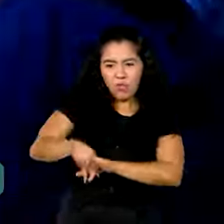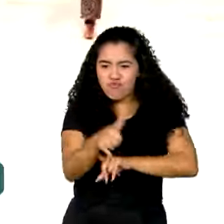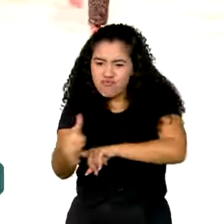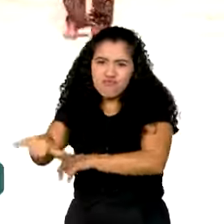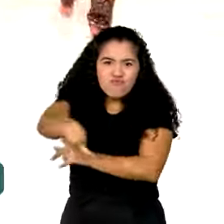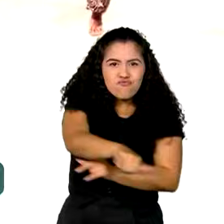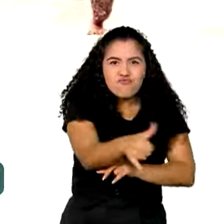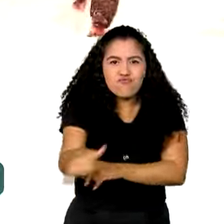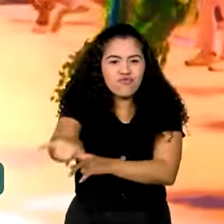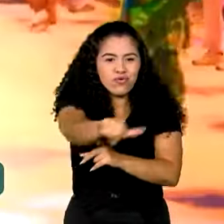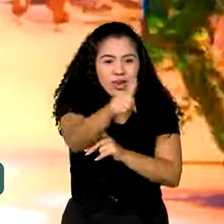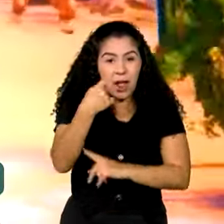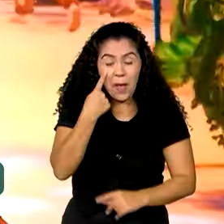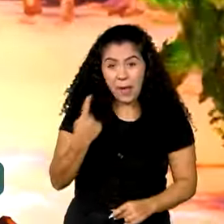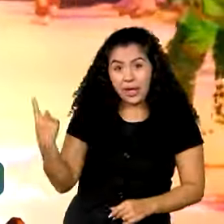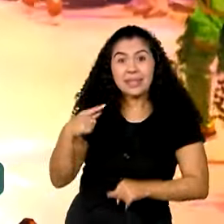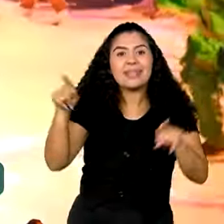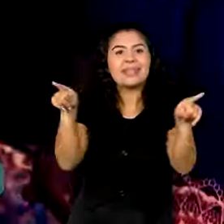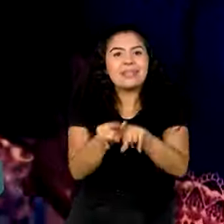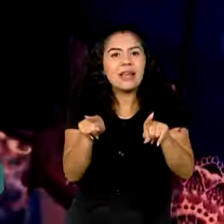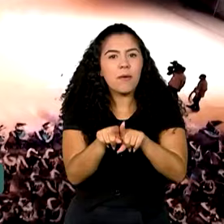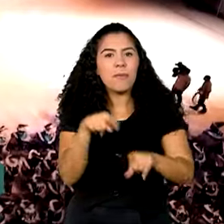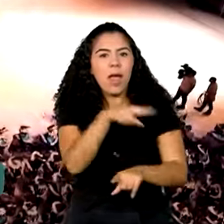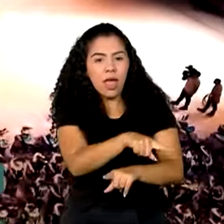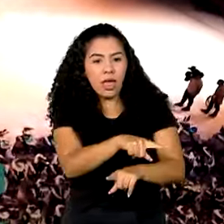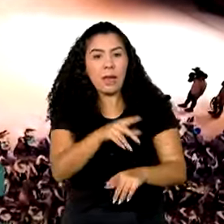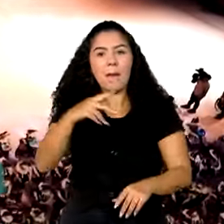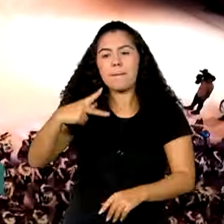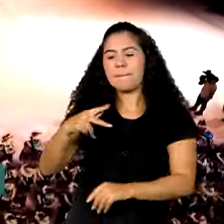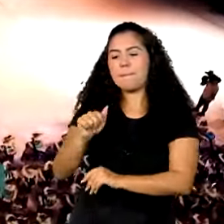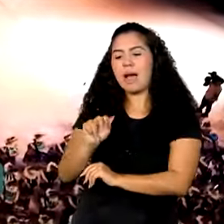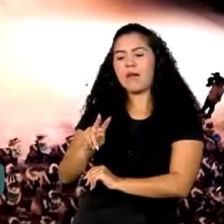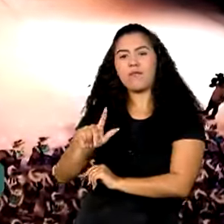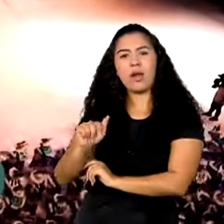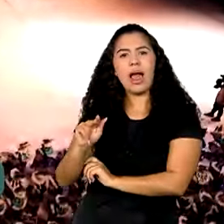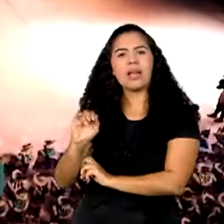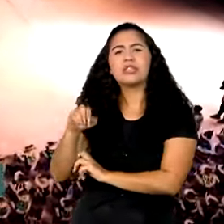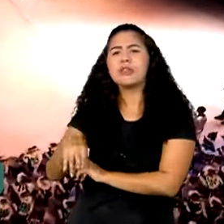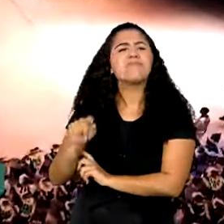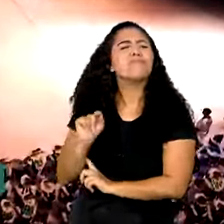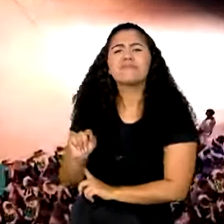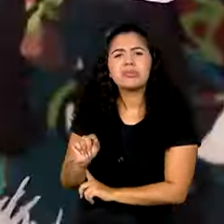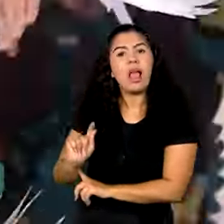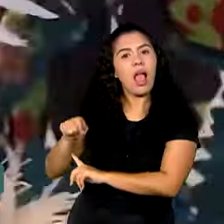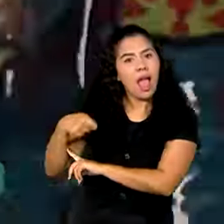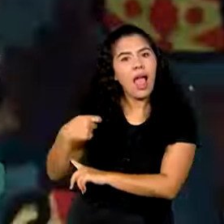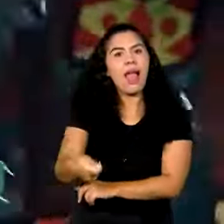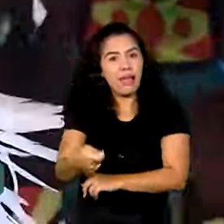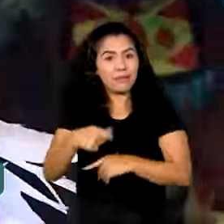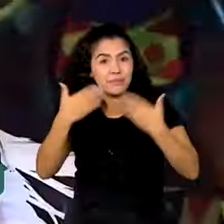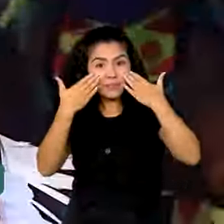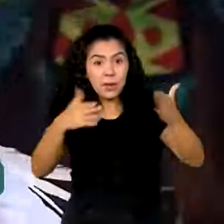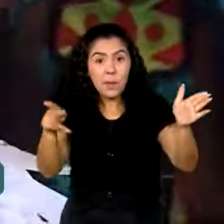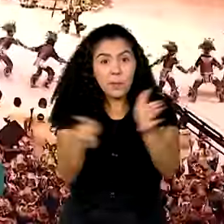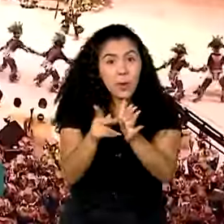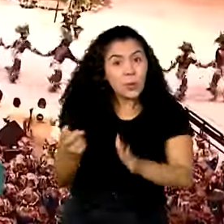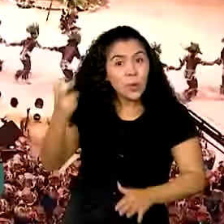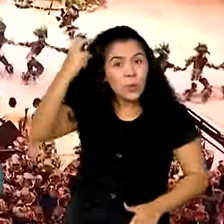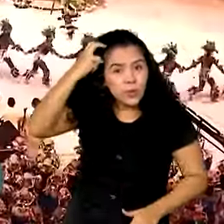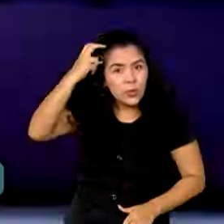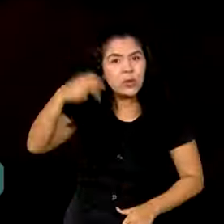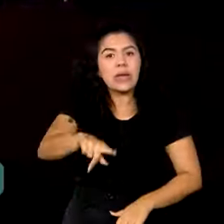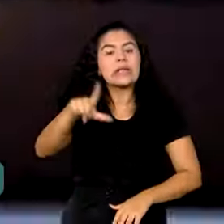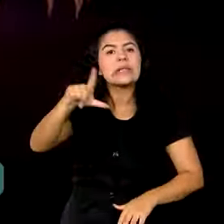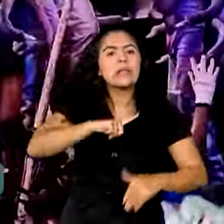e Caprichoso. Já o Arraial do Pavulagem é uma manifestação cultural do Pará. Nela, um cortejo